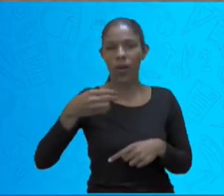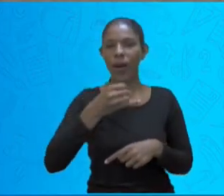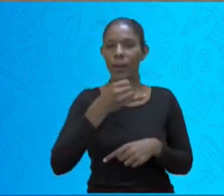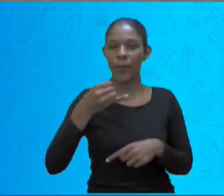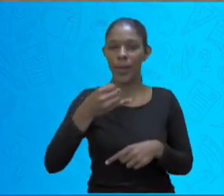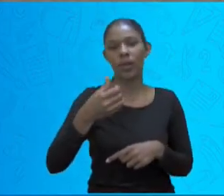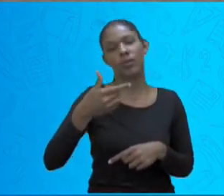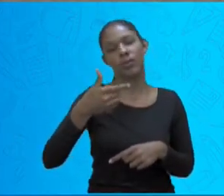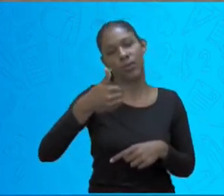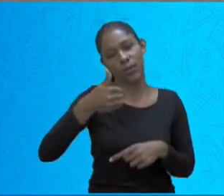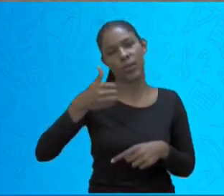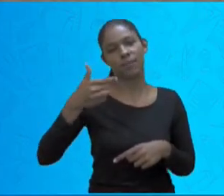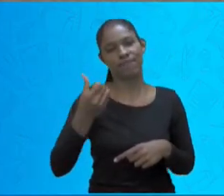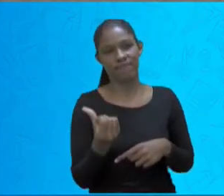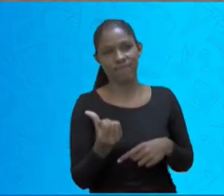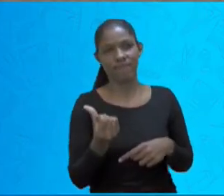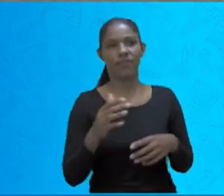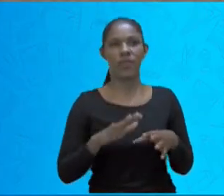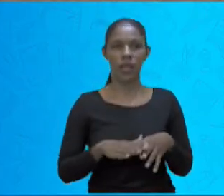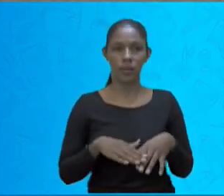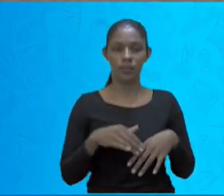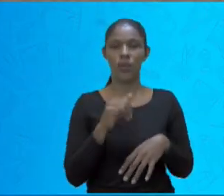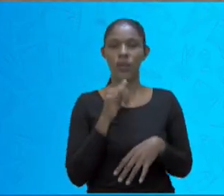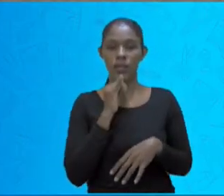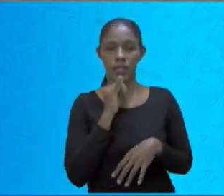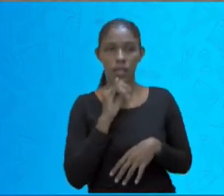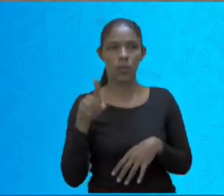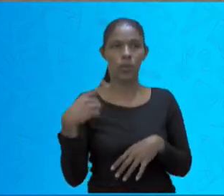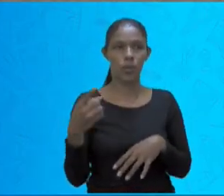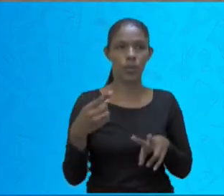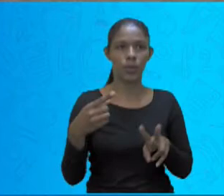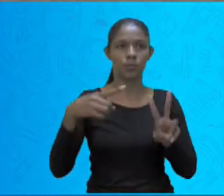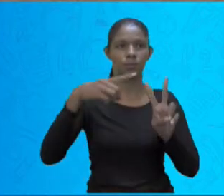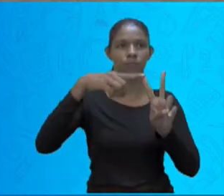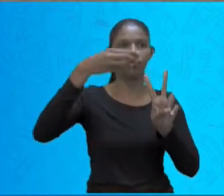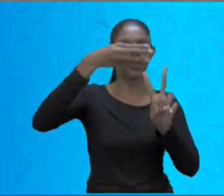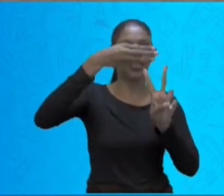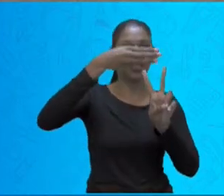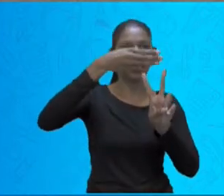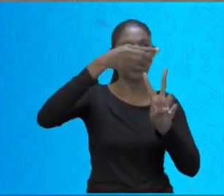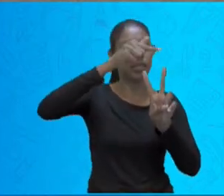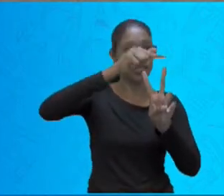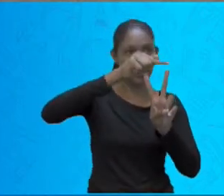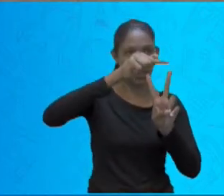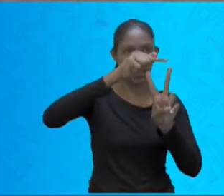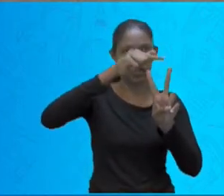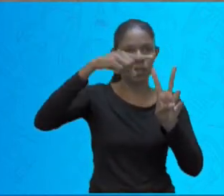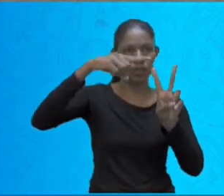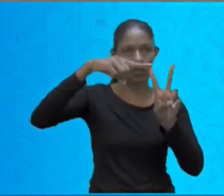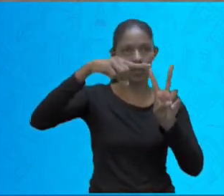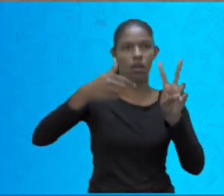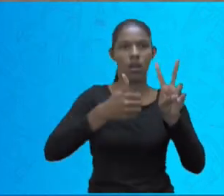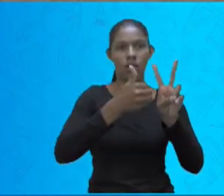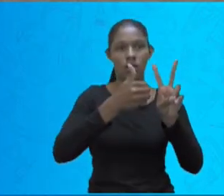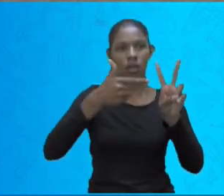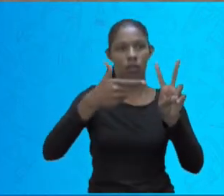Outro exemplo, raiz sétima de 128 é igual a 2, porque 2 elevado à sétima potência